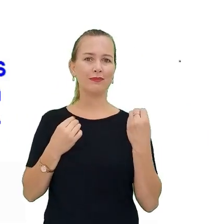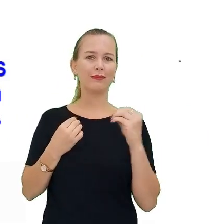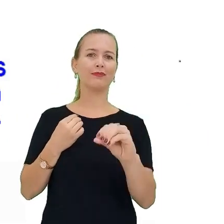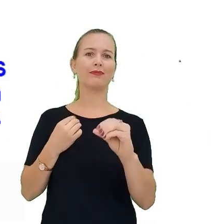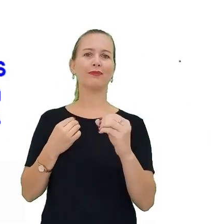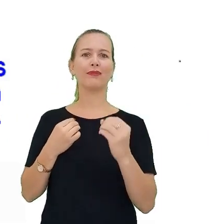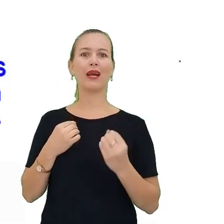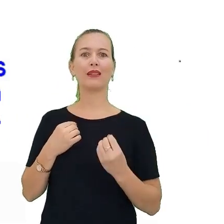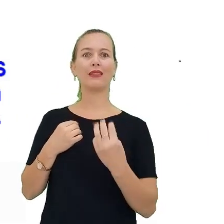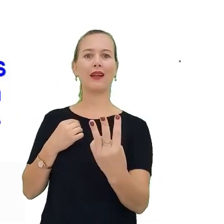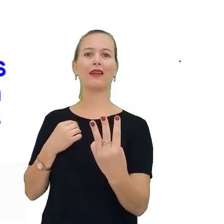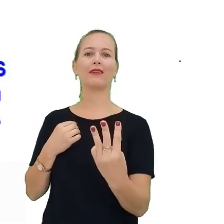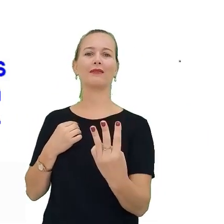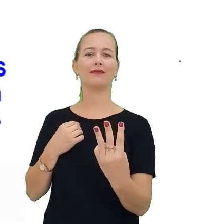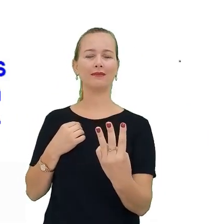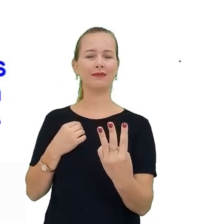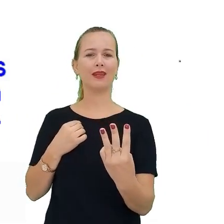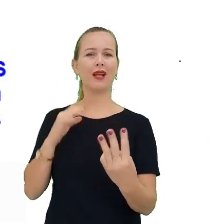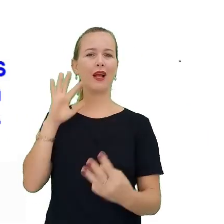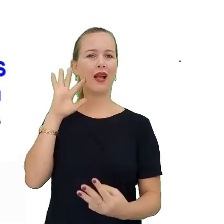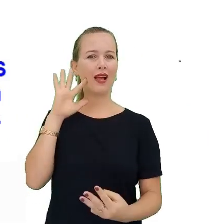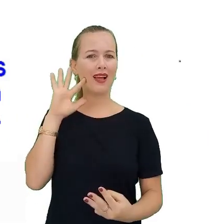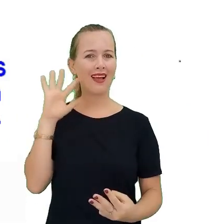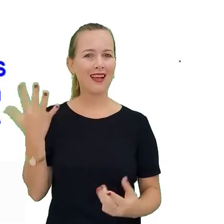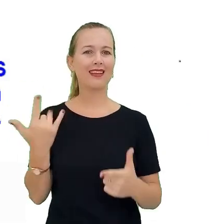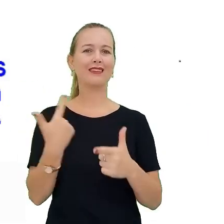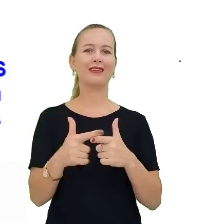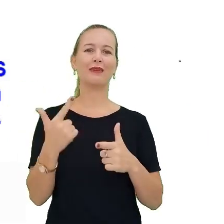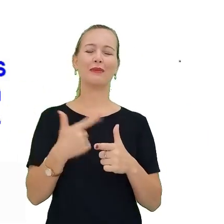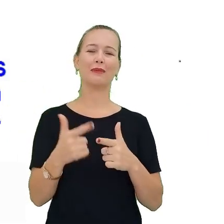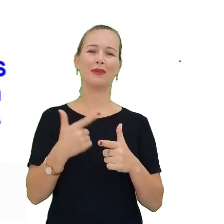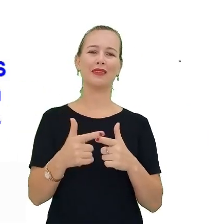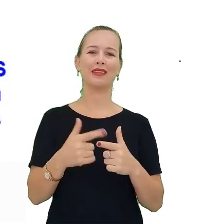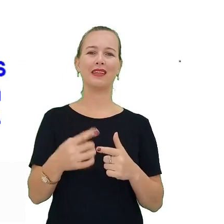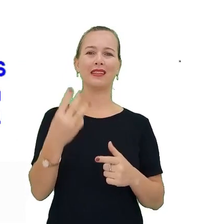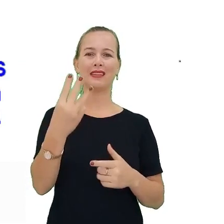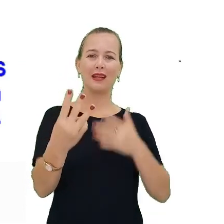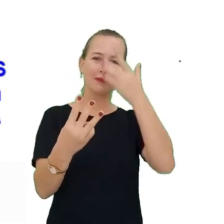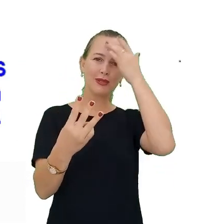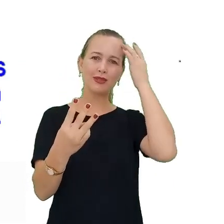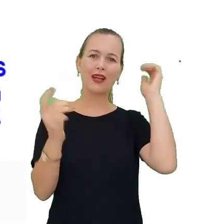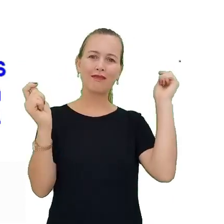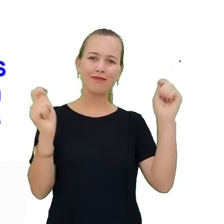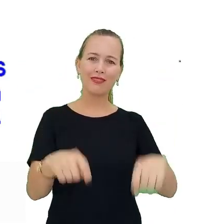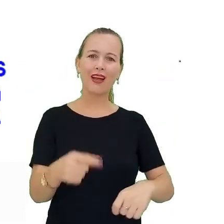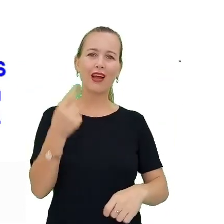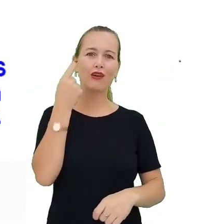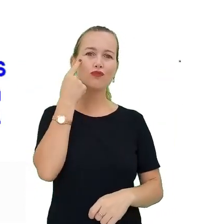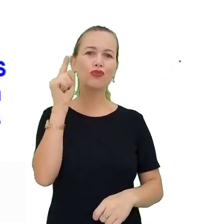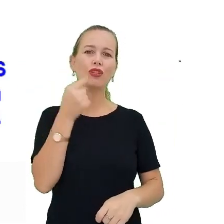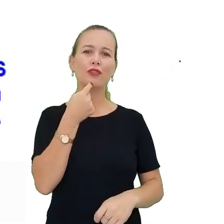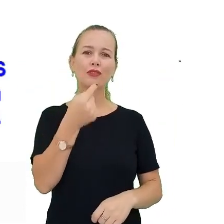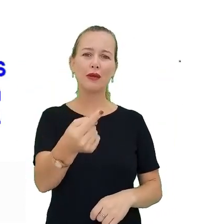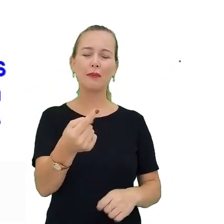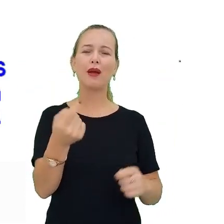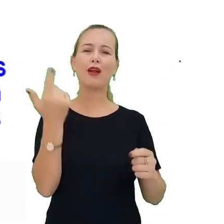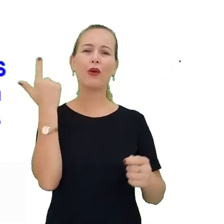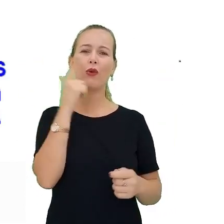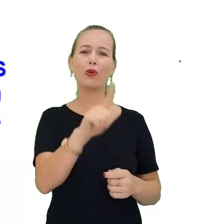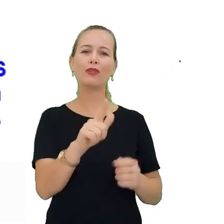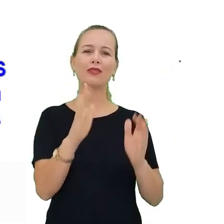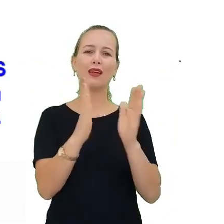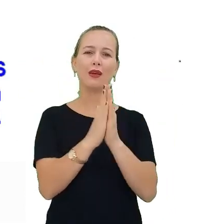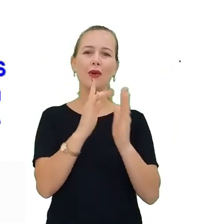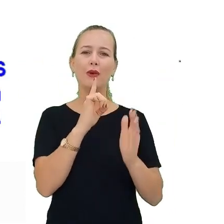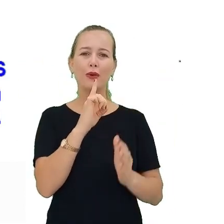atendendo assim a solicitação do problema e garantindo que pelo menos 3 fariam juntas aniversário num